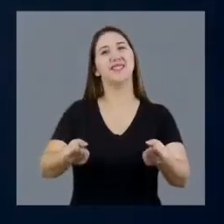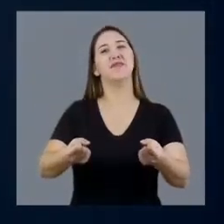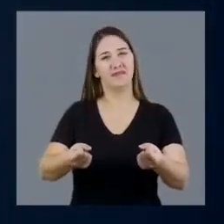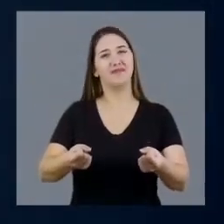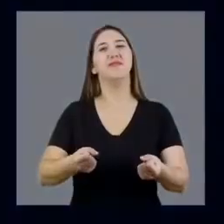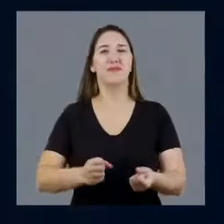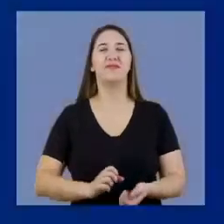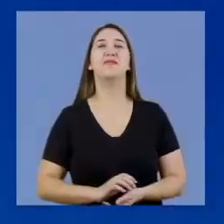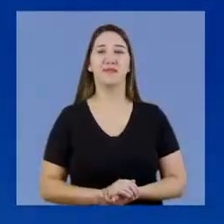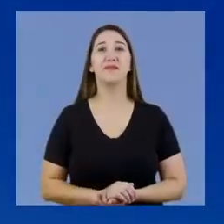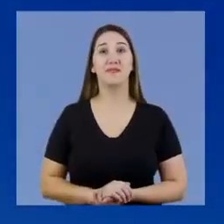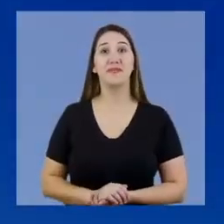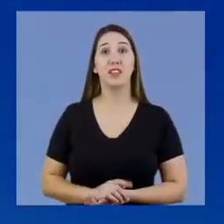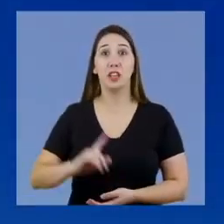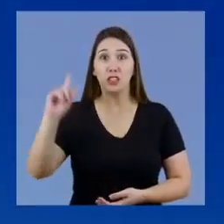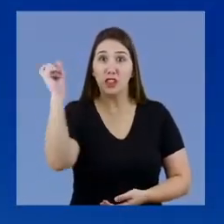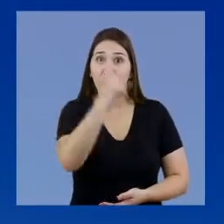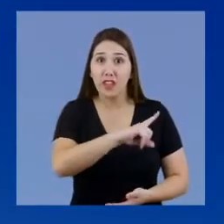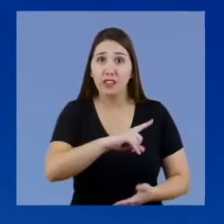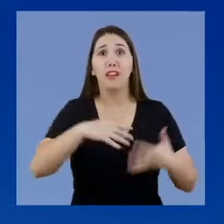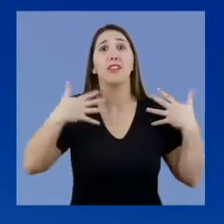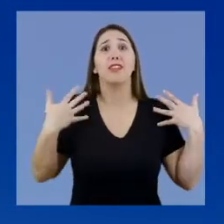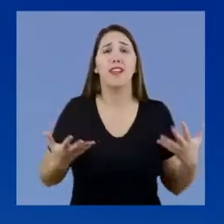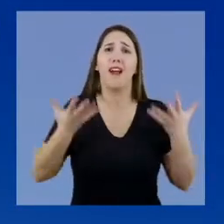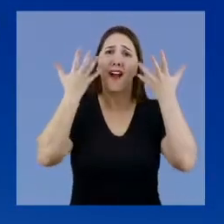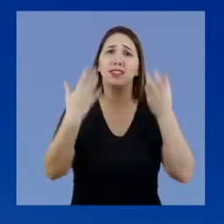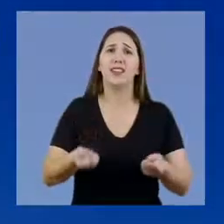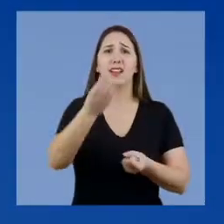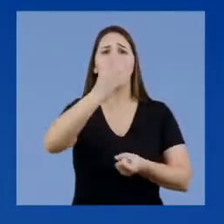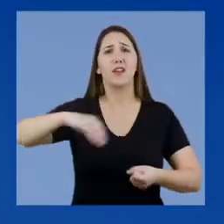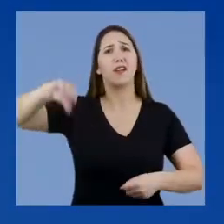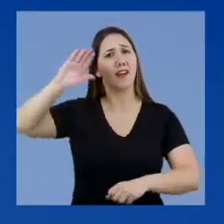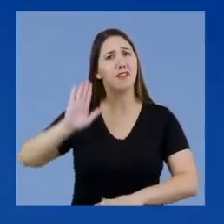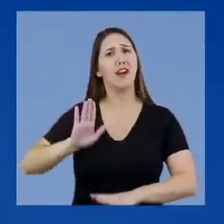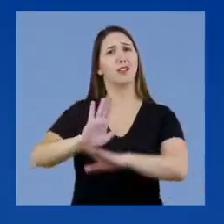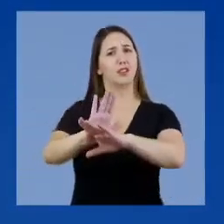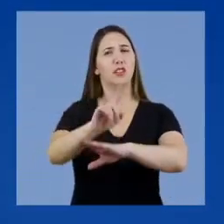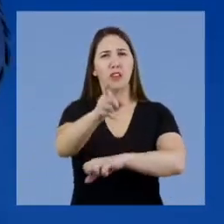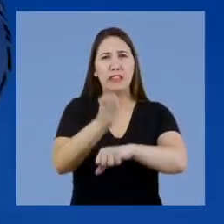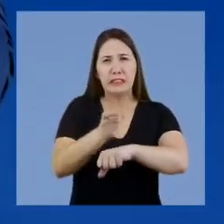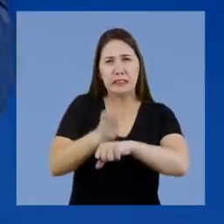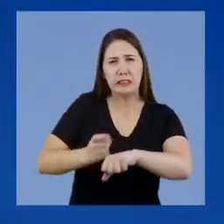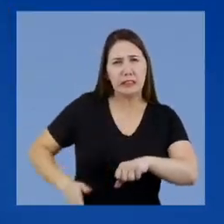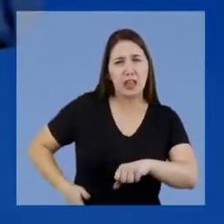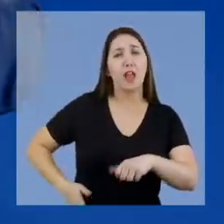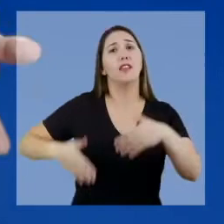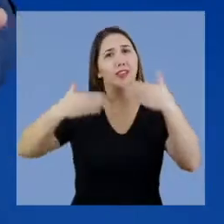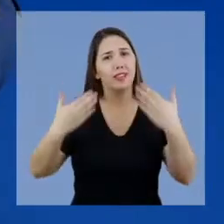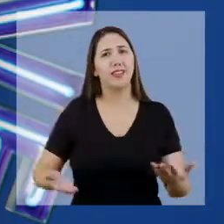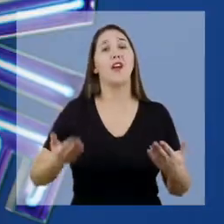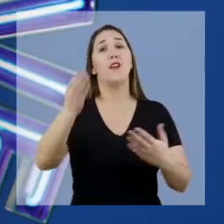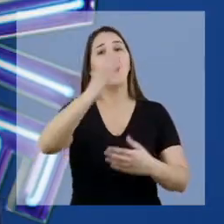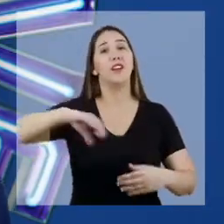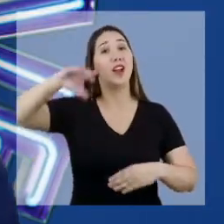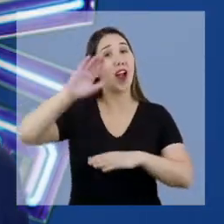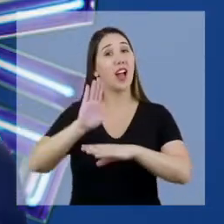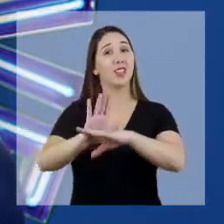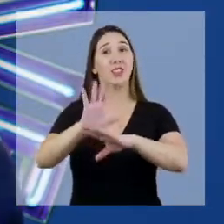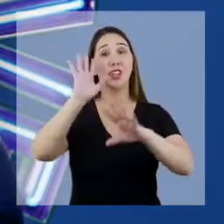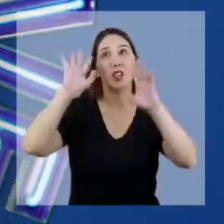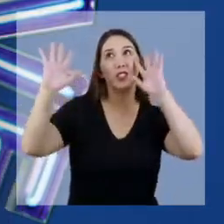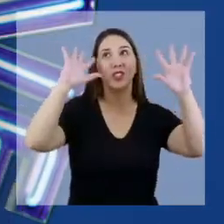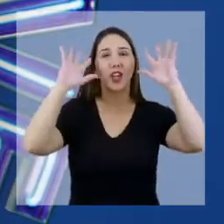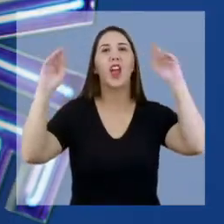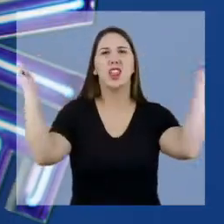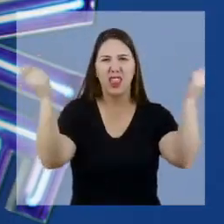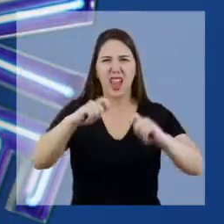conta comigo. Se tá difícil, conta com a Unilever. Se a conta tá vazia, conta com a Unilever. Pra realizar seus